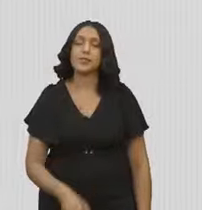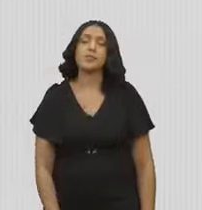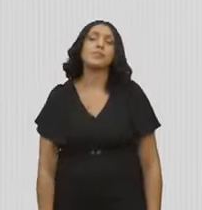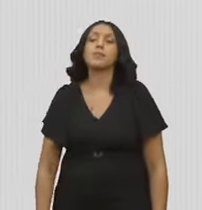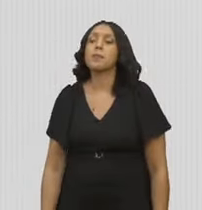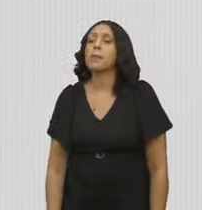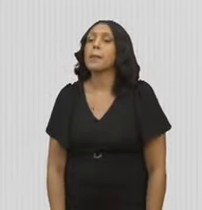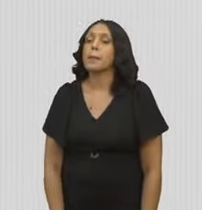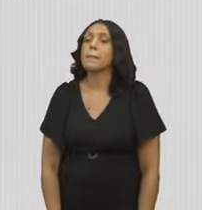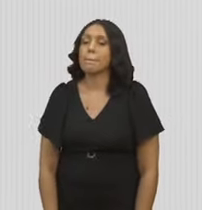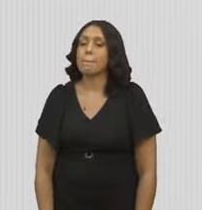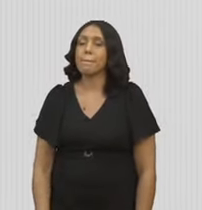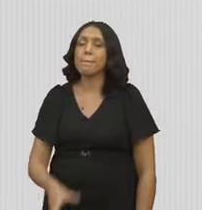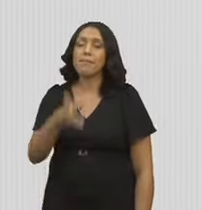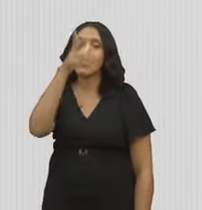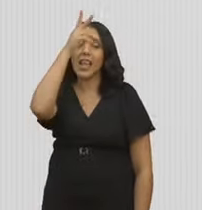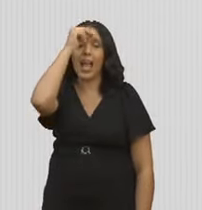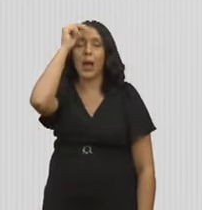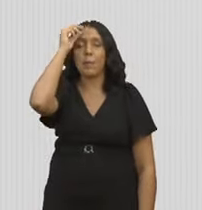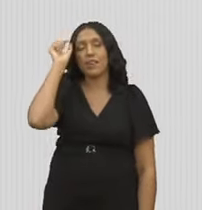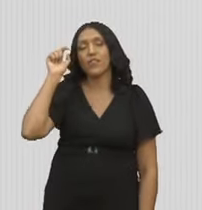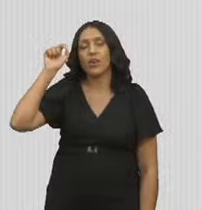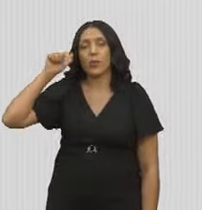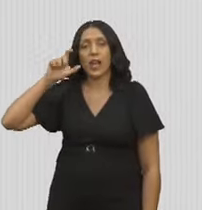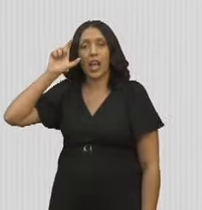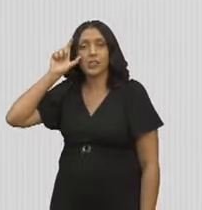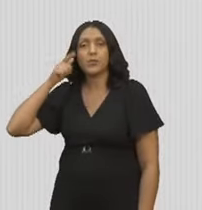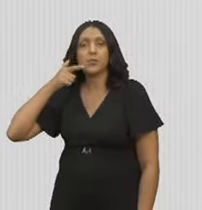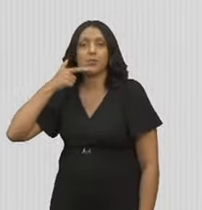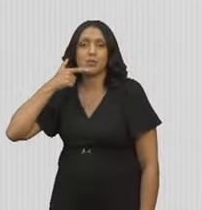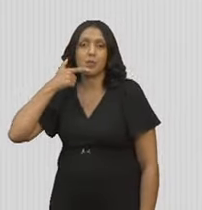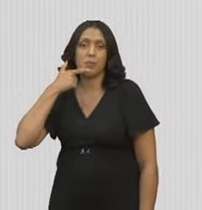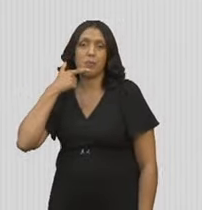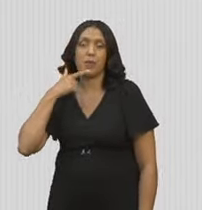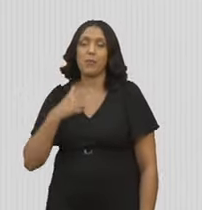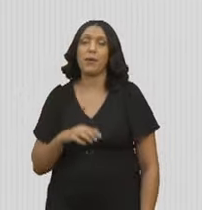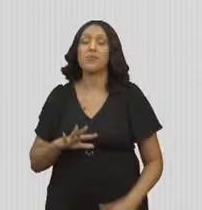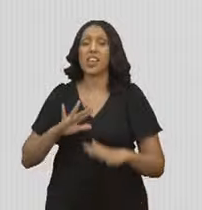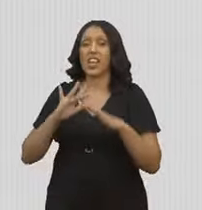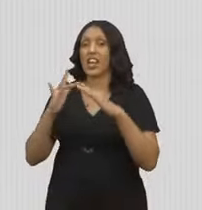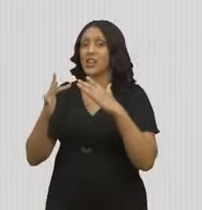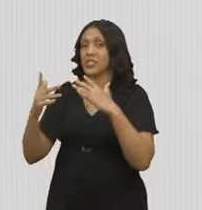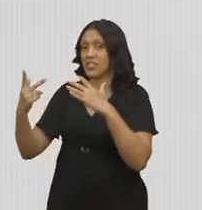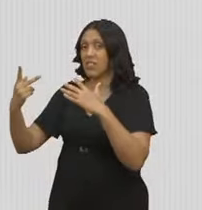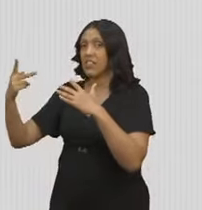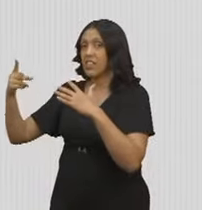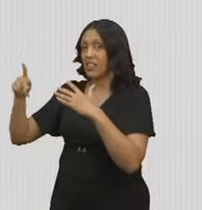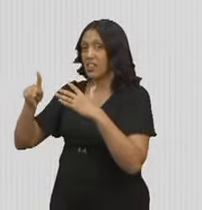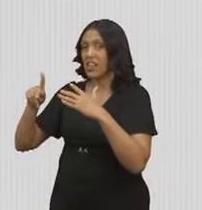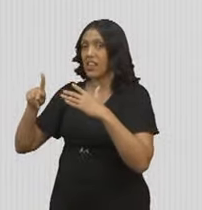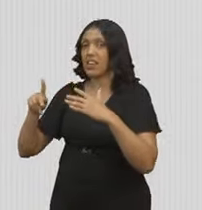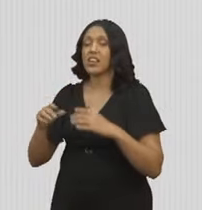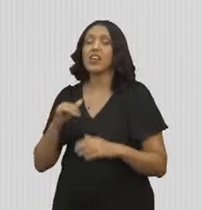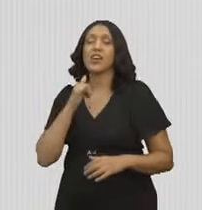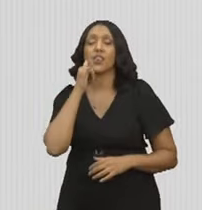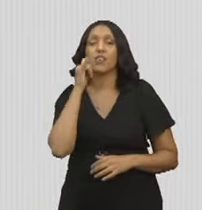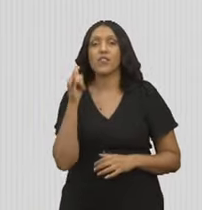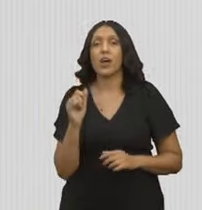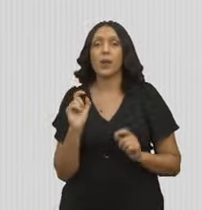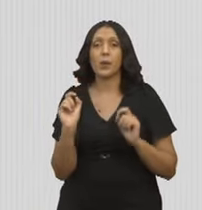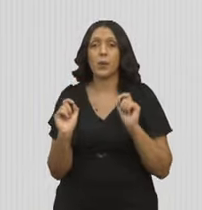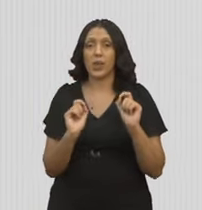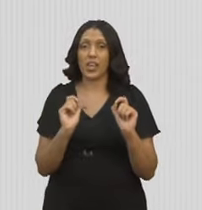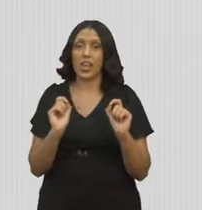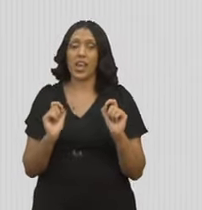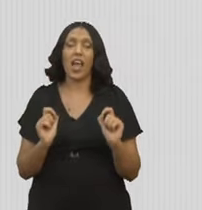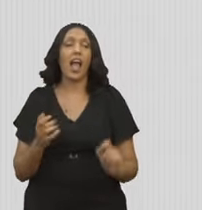O prefeito de Jacareí veio às redes sociais para dizer que as denúncias sobre os cortes na merenda eram fake news. Mas ele esqueceu